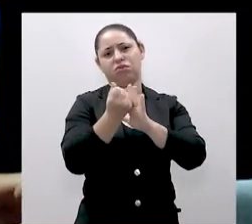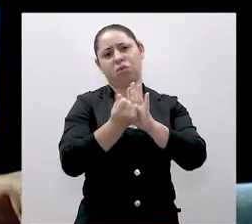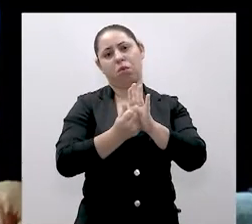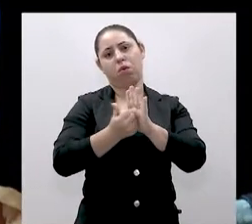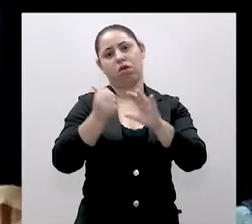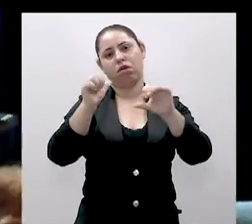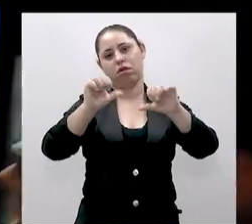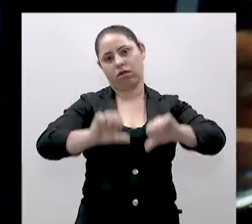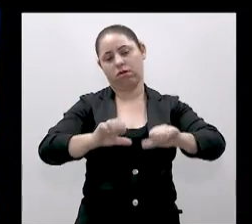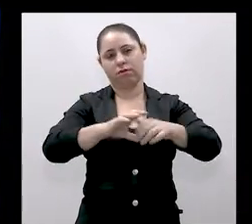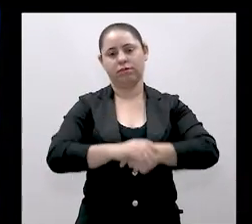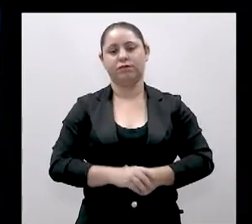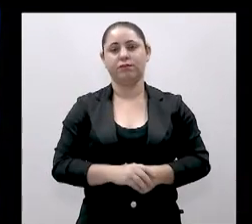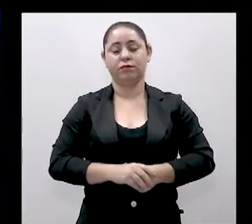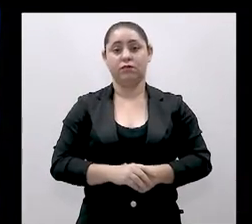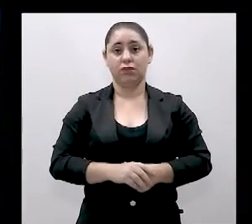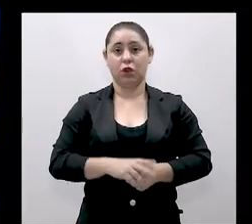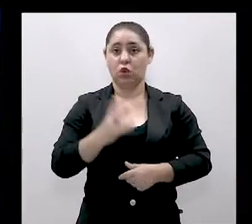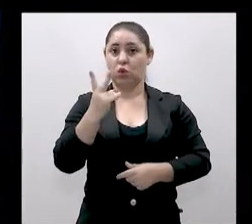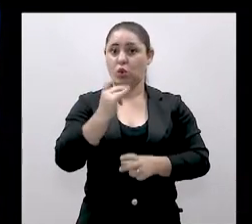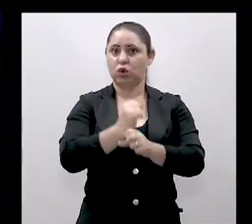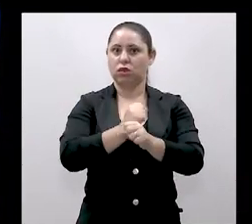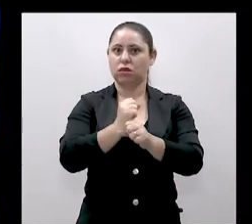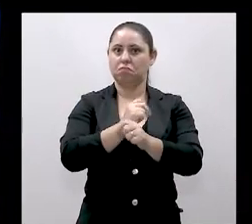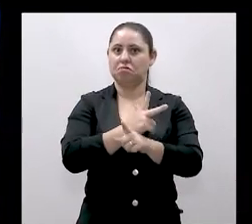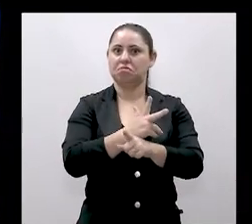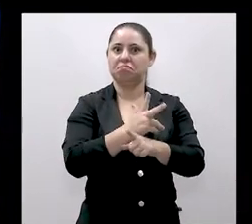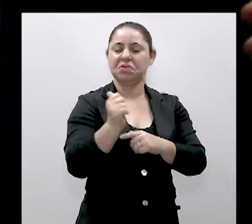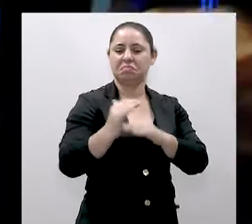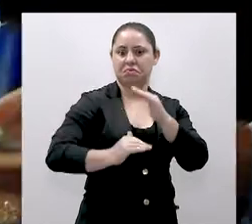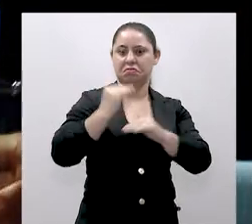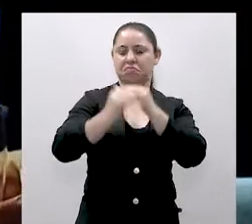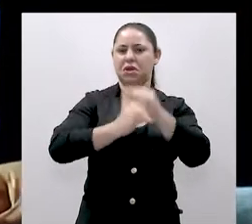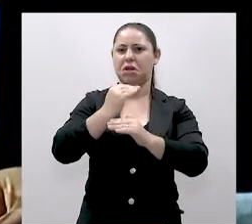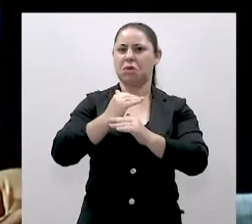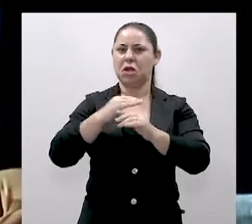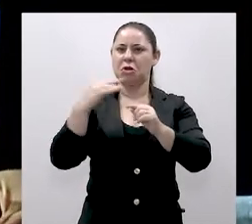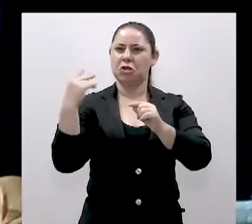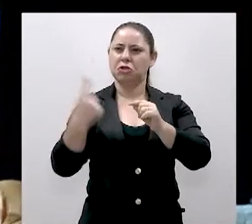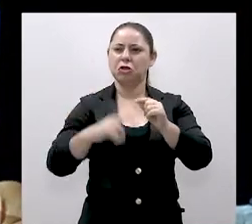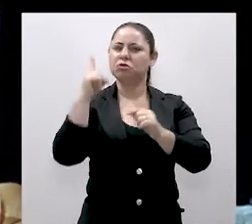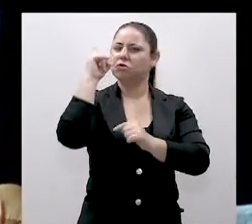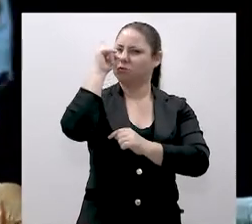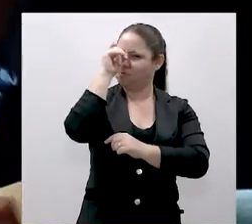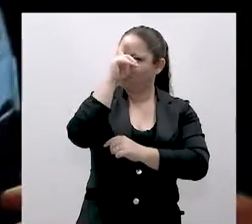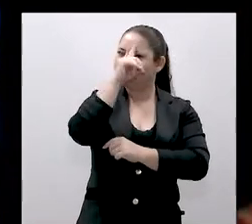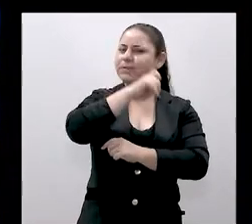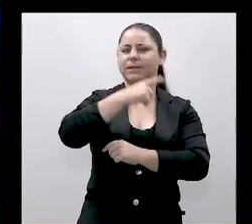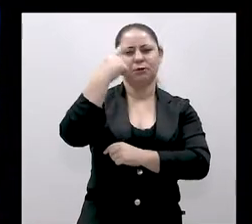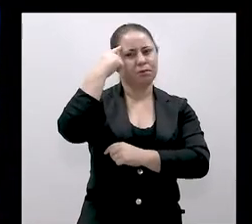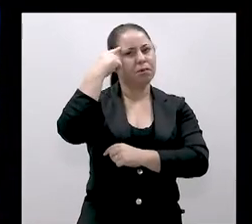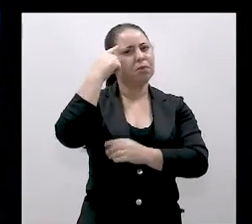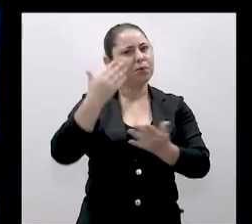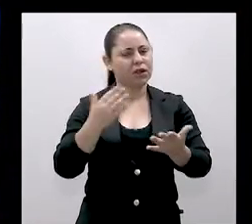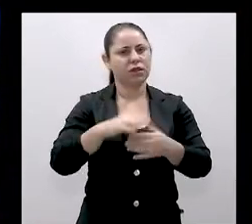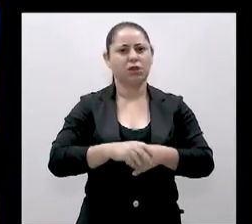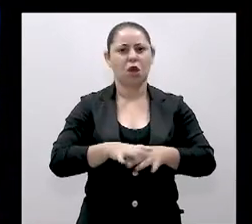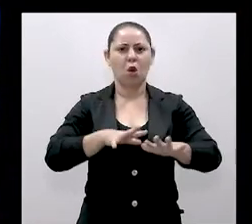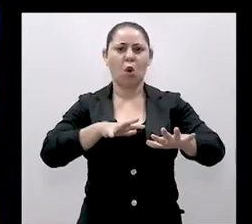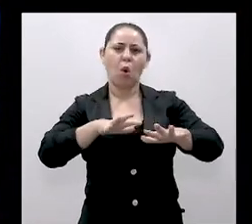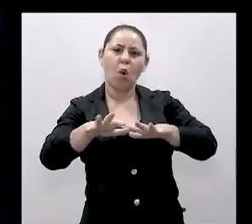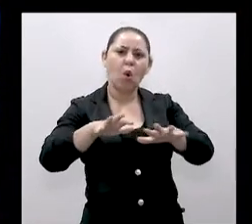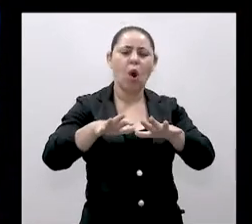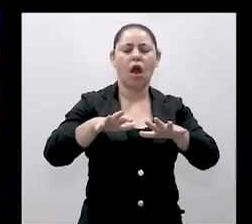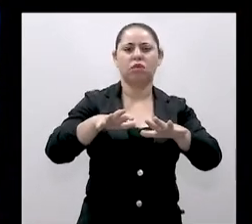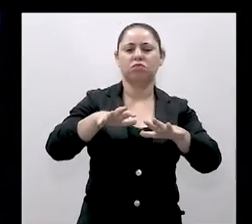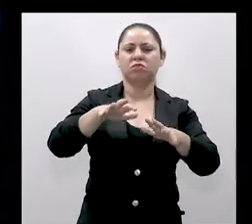muito ruim nós recuperamos a empresa em dois anos e meio mas debaixo de um daqueles e imagina movimento